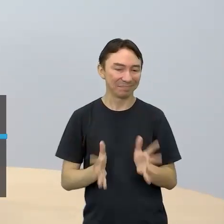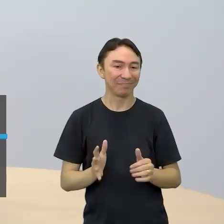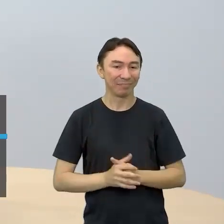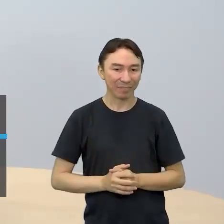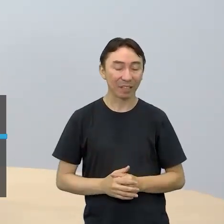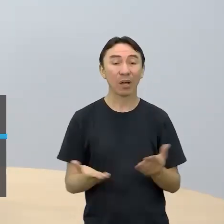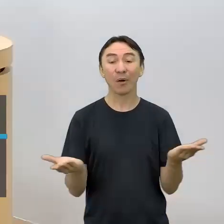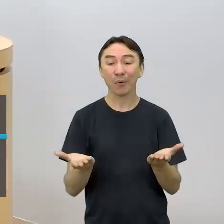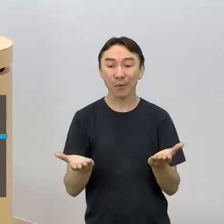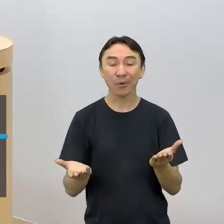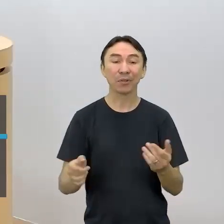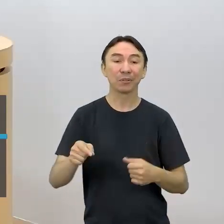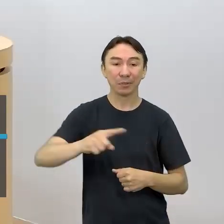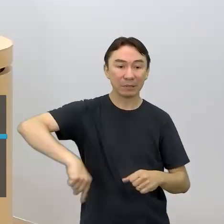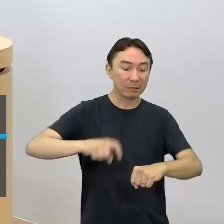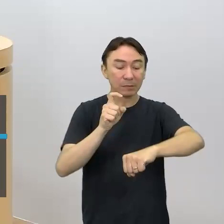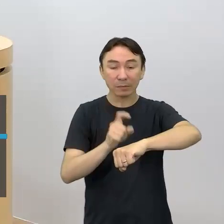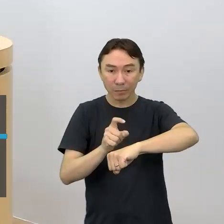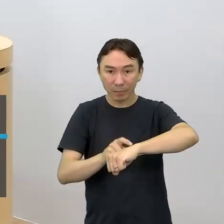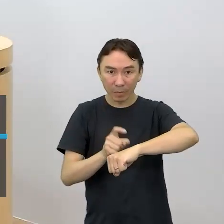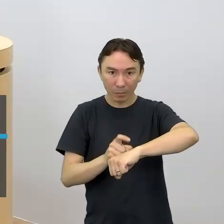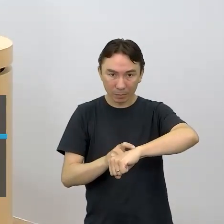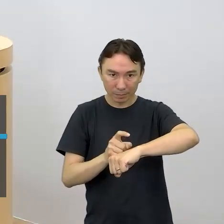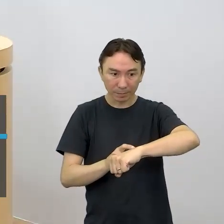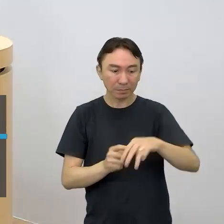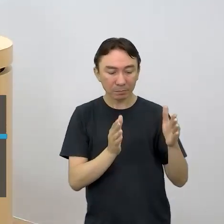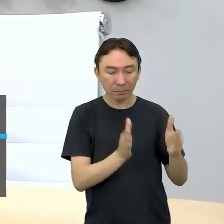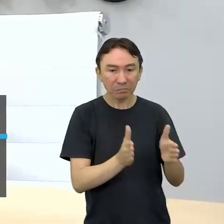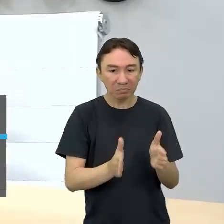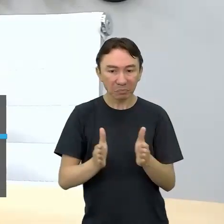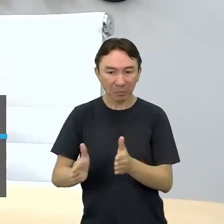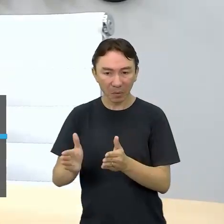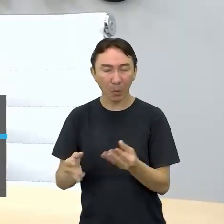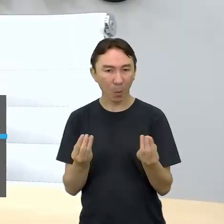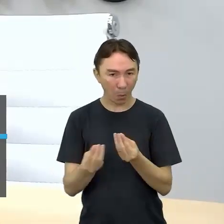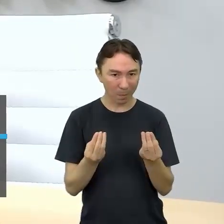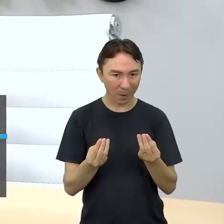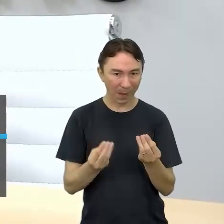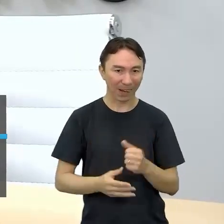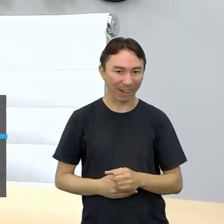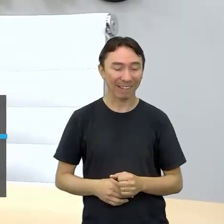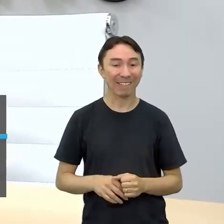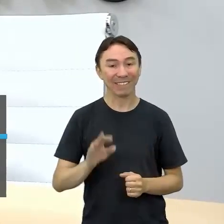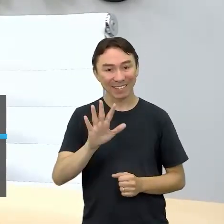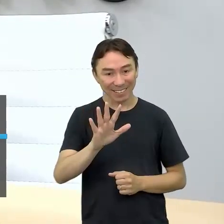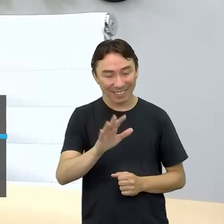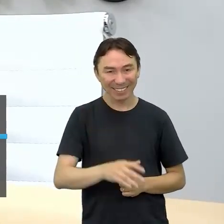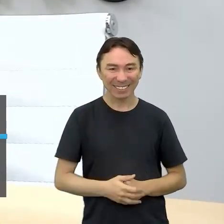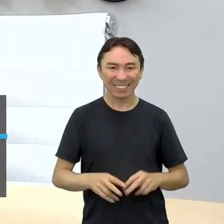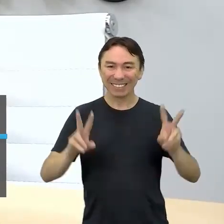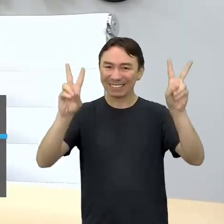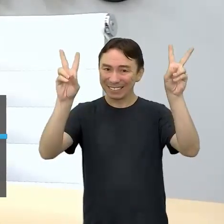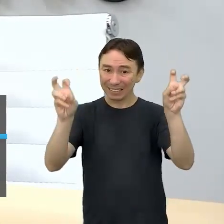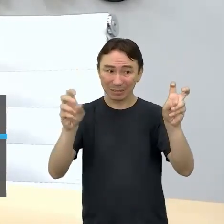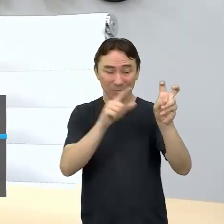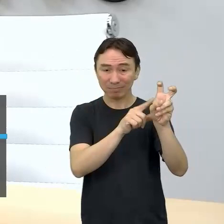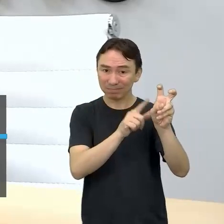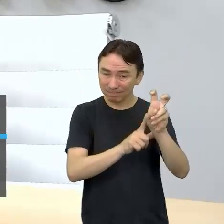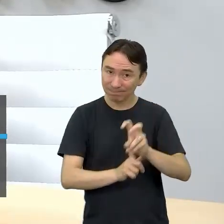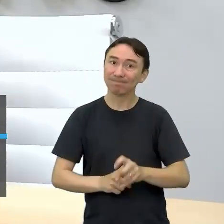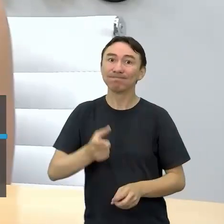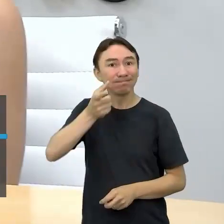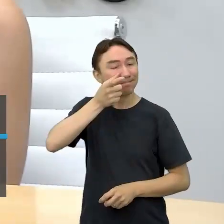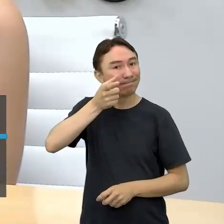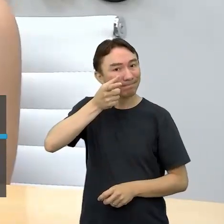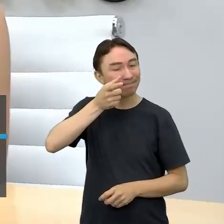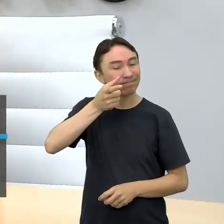o cronograma da recuperação intensiva de janeiro, vamos lá? Vamos sim, eu só queria complementar que esse tema é muito interessante também, né? Ele é necessário, mas ele é